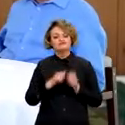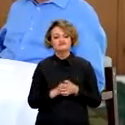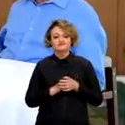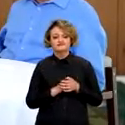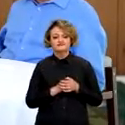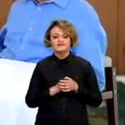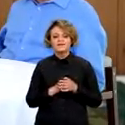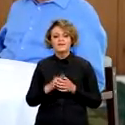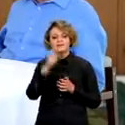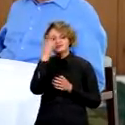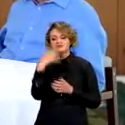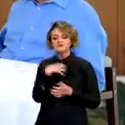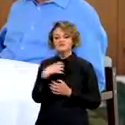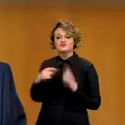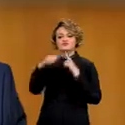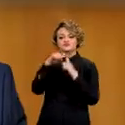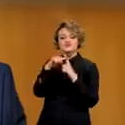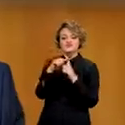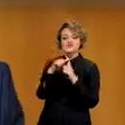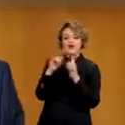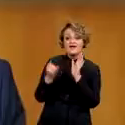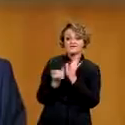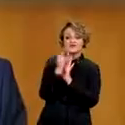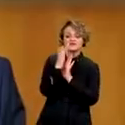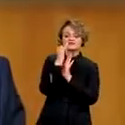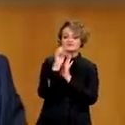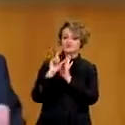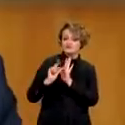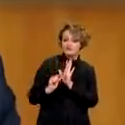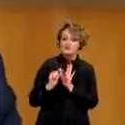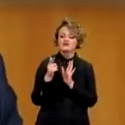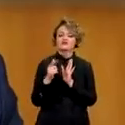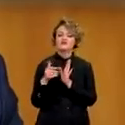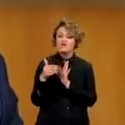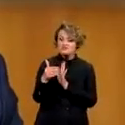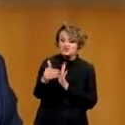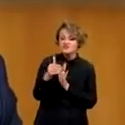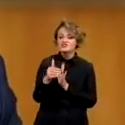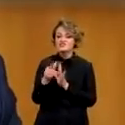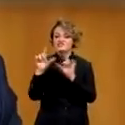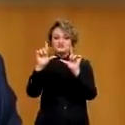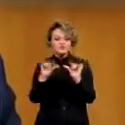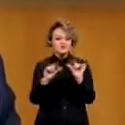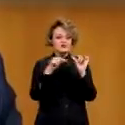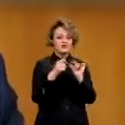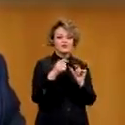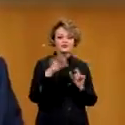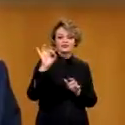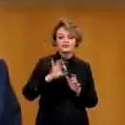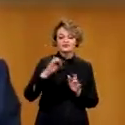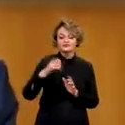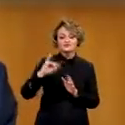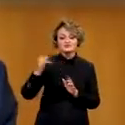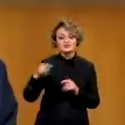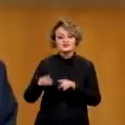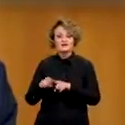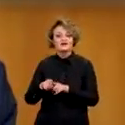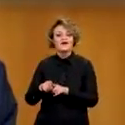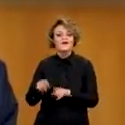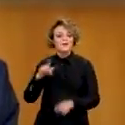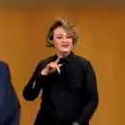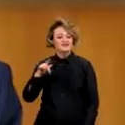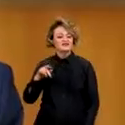pessoas estão ficando mais otimistas, a inflação está caindo. E logo, logo vai começar a baixar a taxa de juros, porque o presidente do Banco Central é